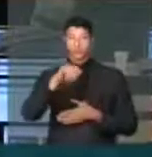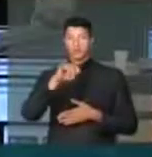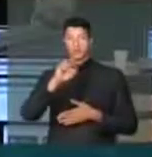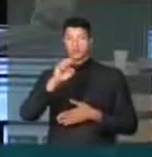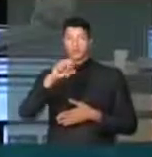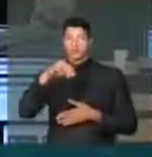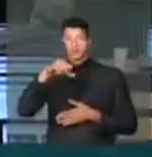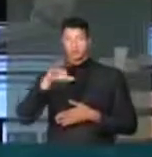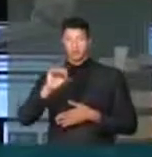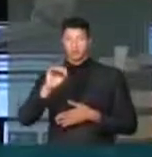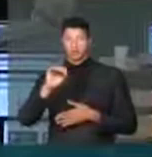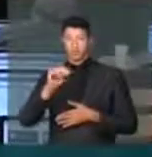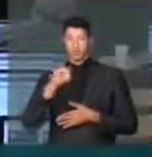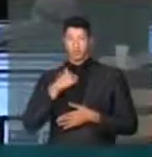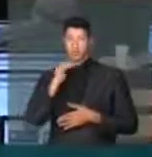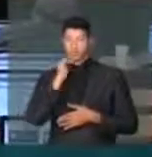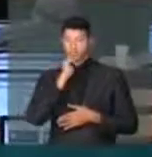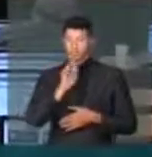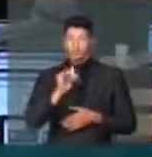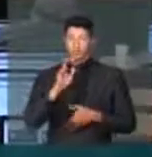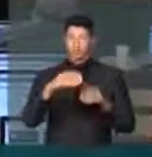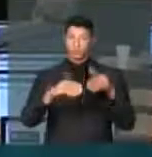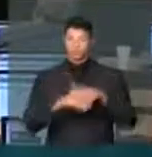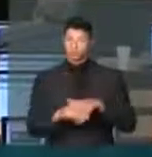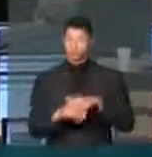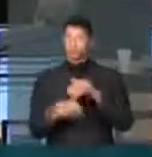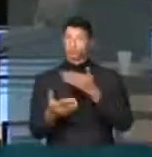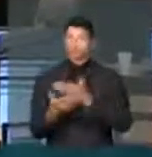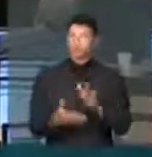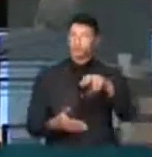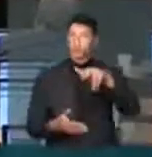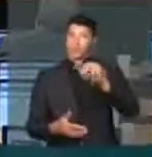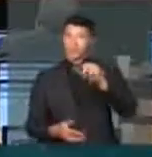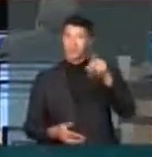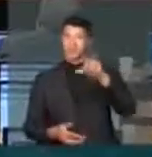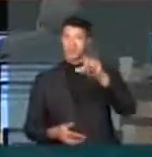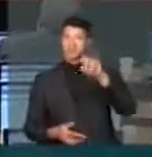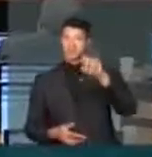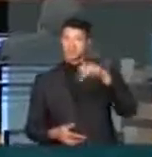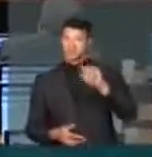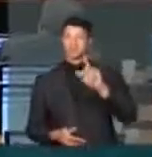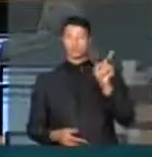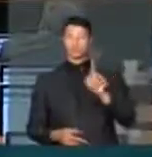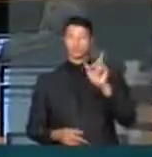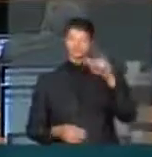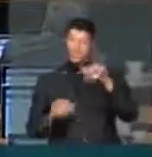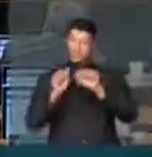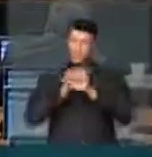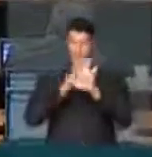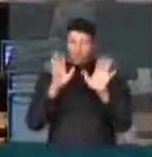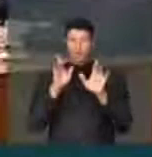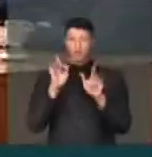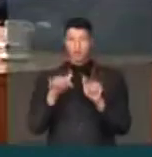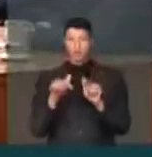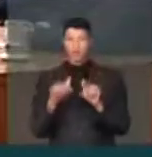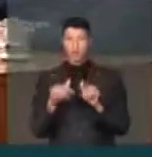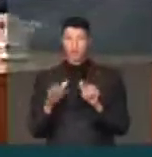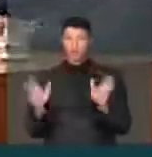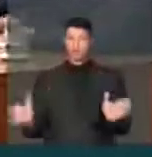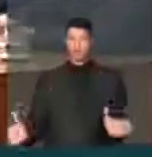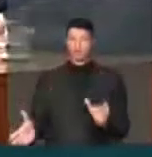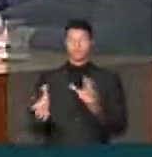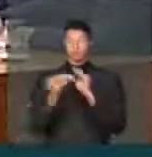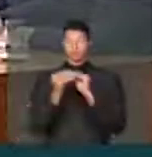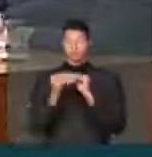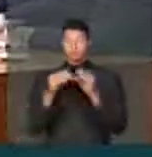eu não disse que o voto em lista causou o nazismo. Na verdade, isso, é claro, é um